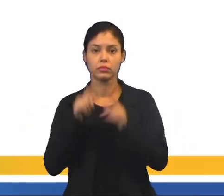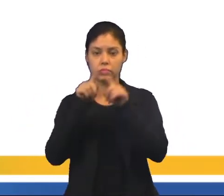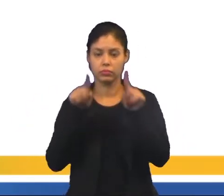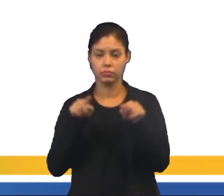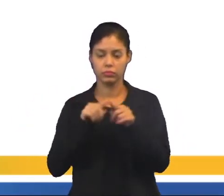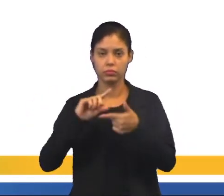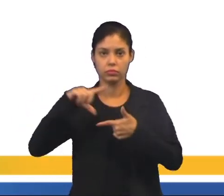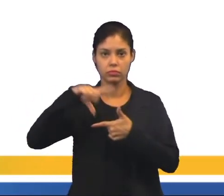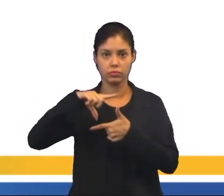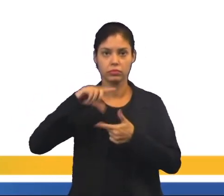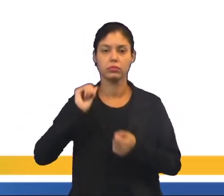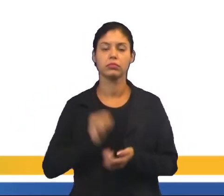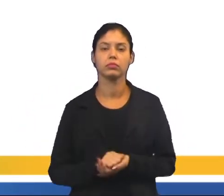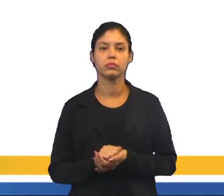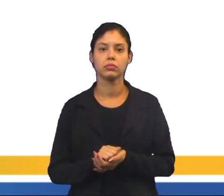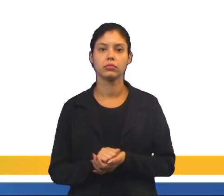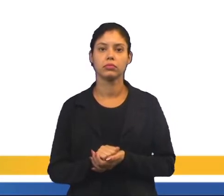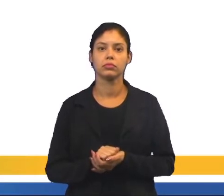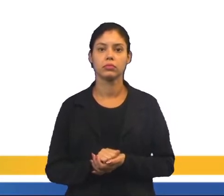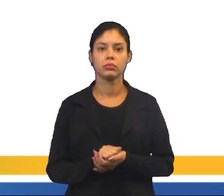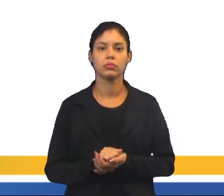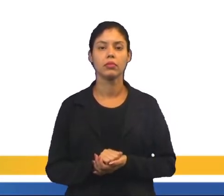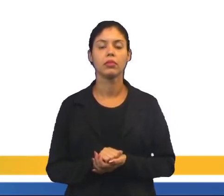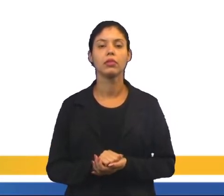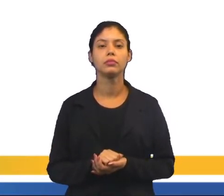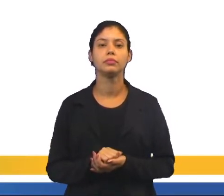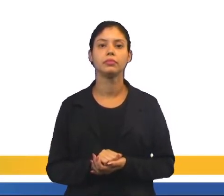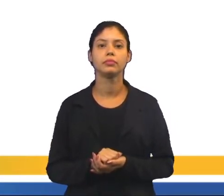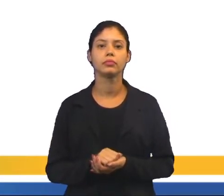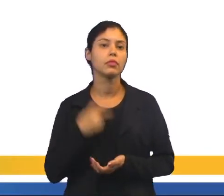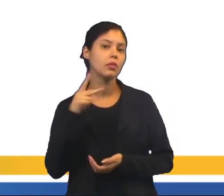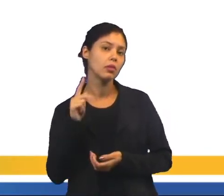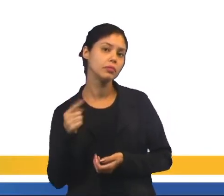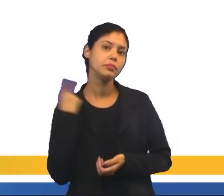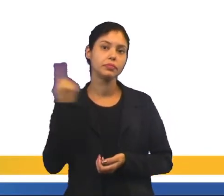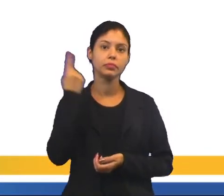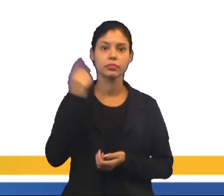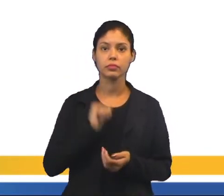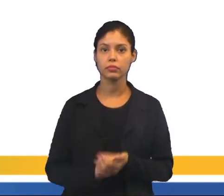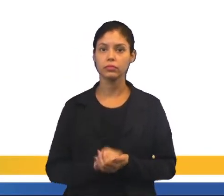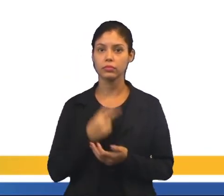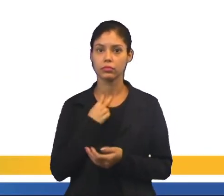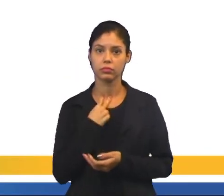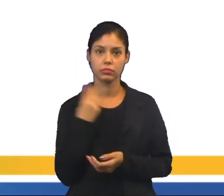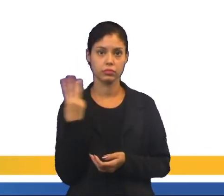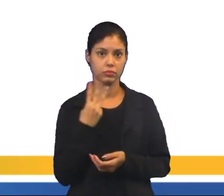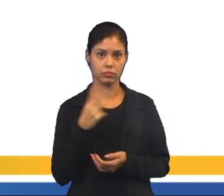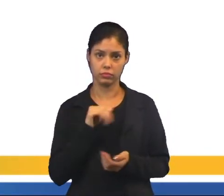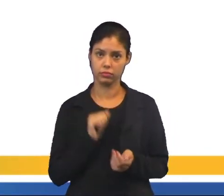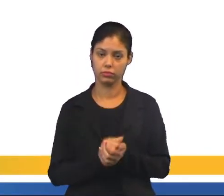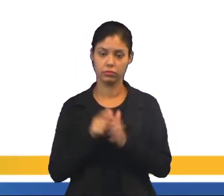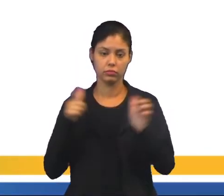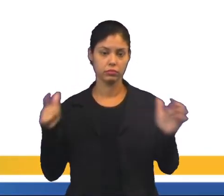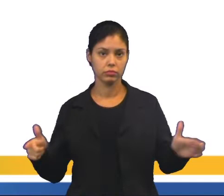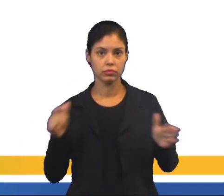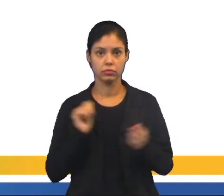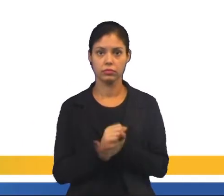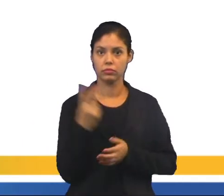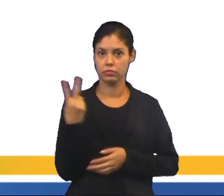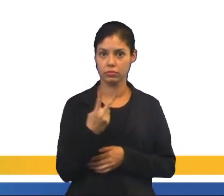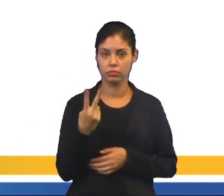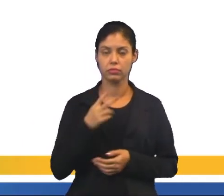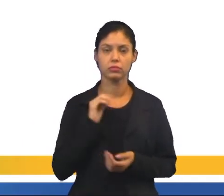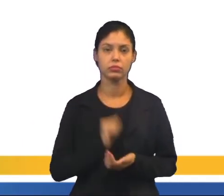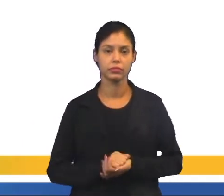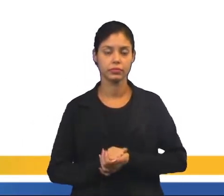quadradinhos, né? E na sua altura ela ocupa 3 quadradinhos. Na sua largura ela ocupa